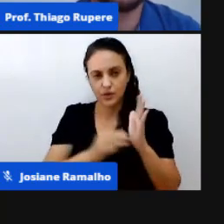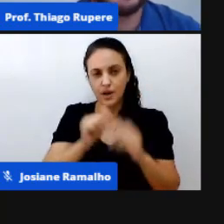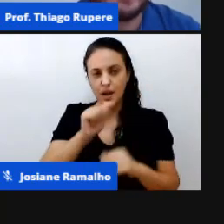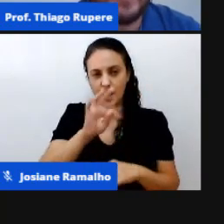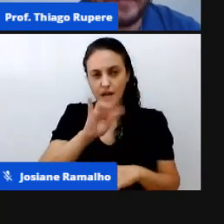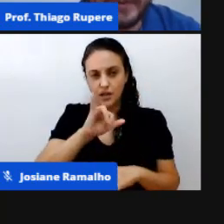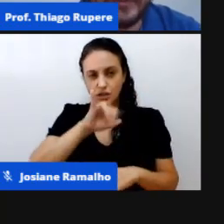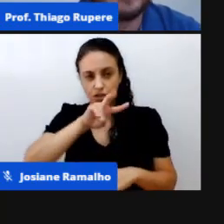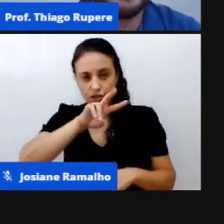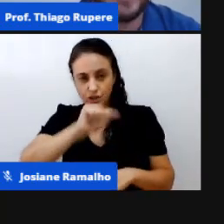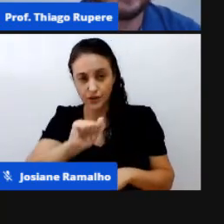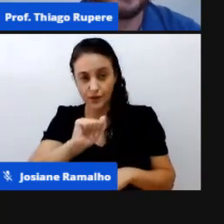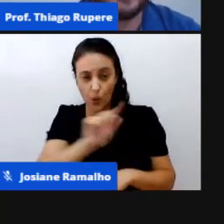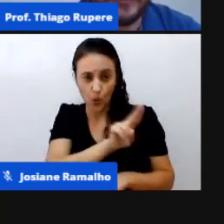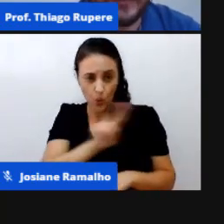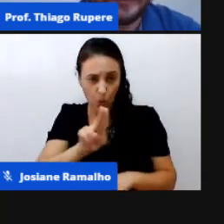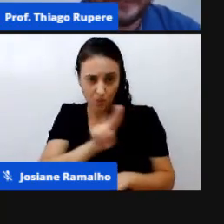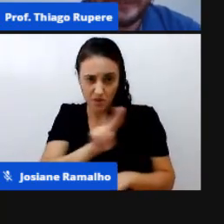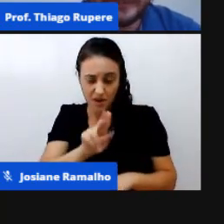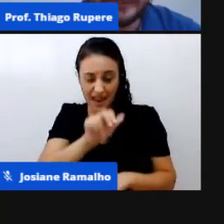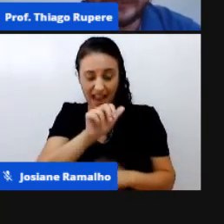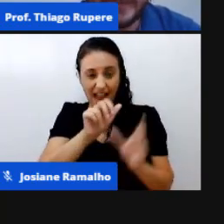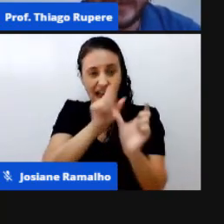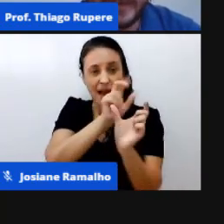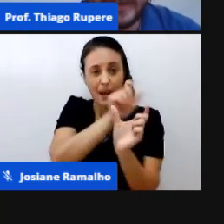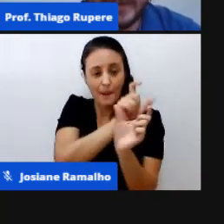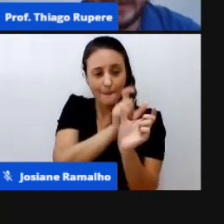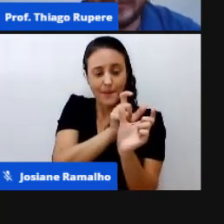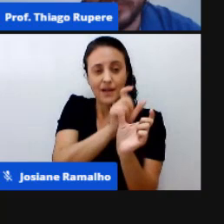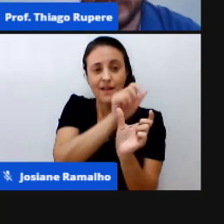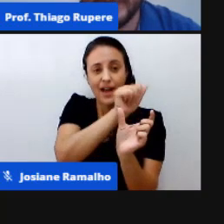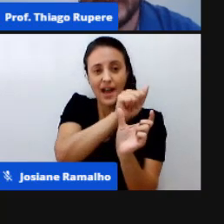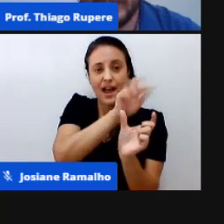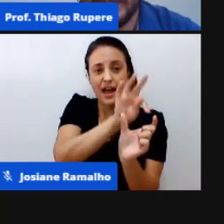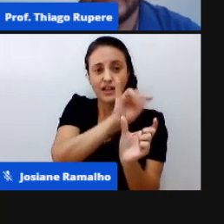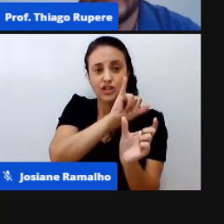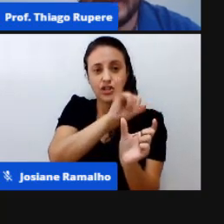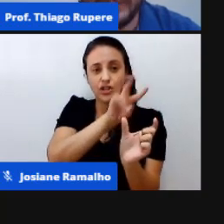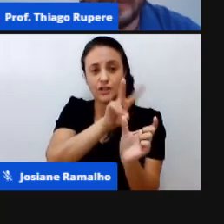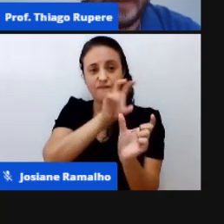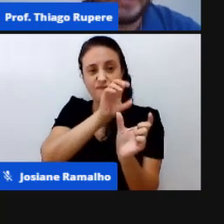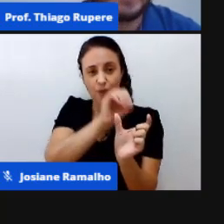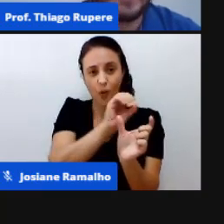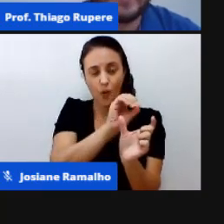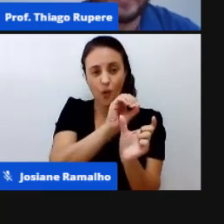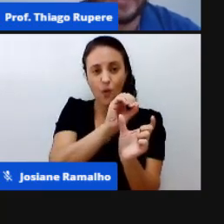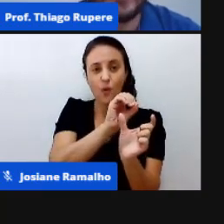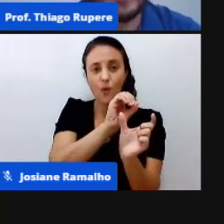próprio nome já está dizendo, né, ativo em